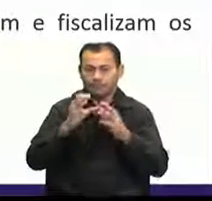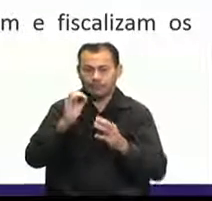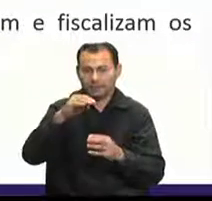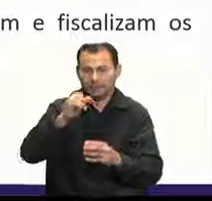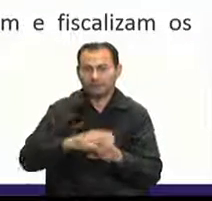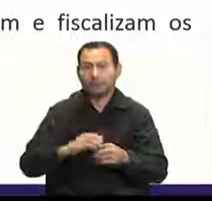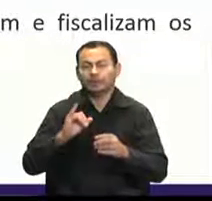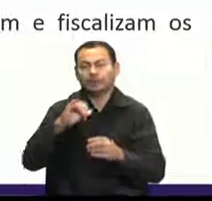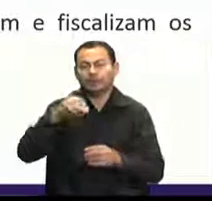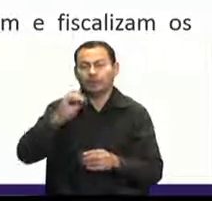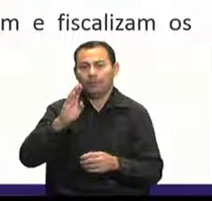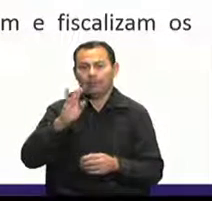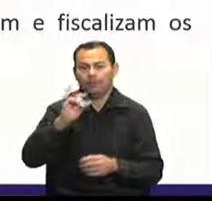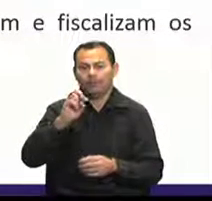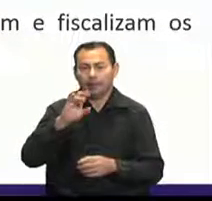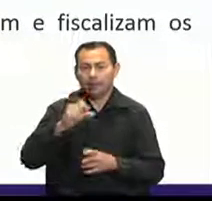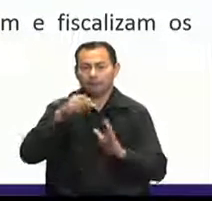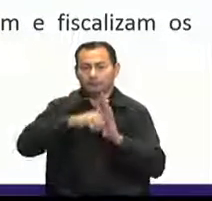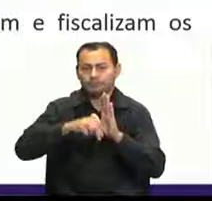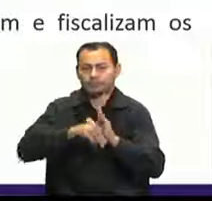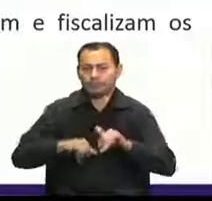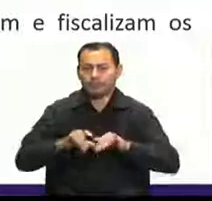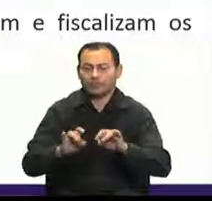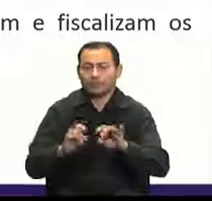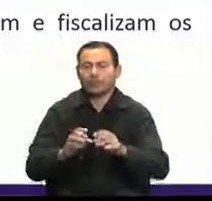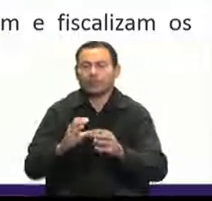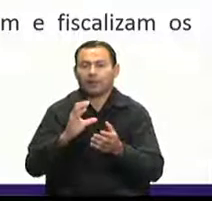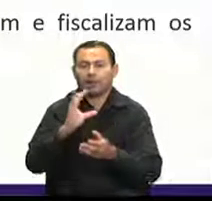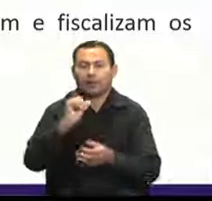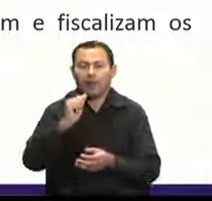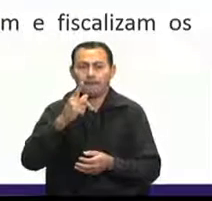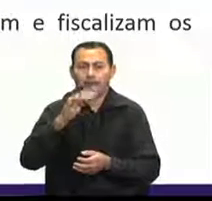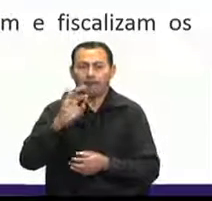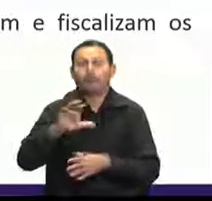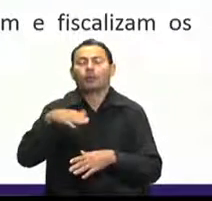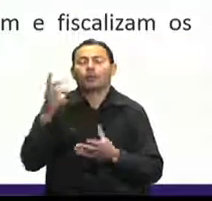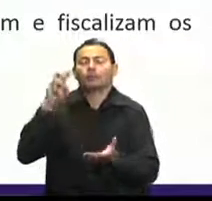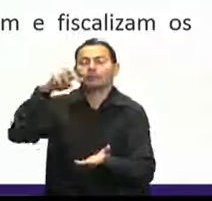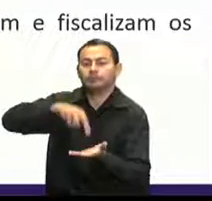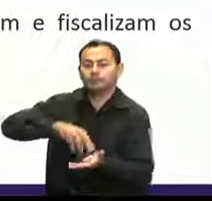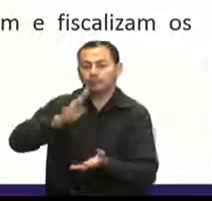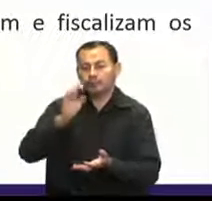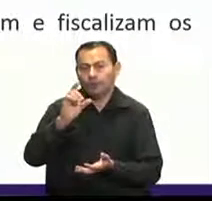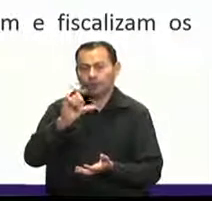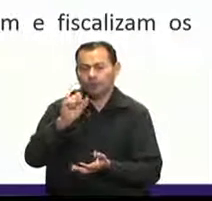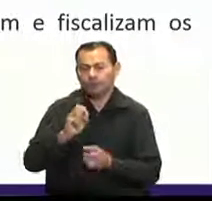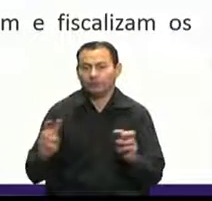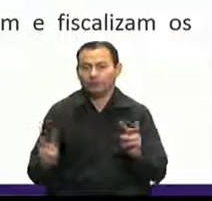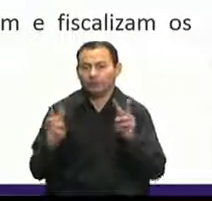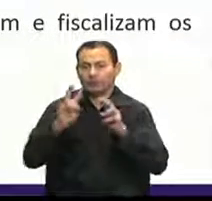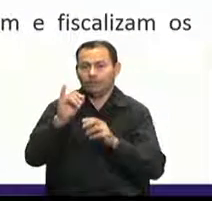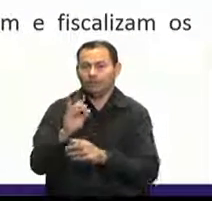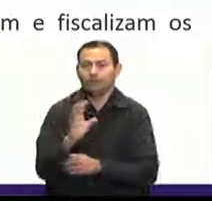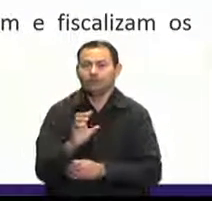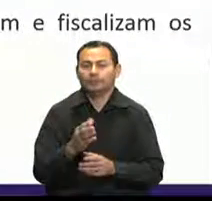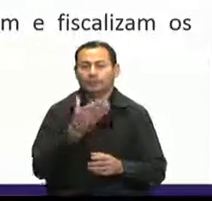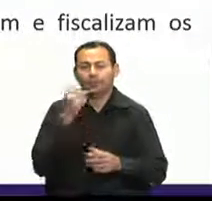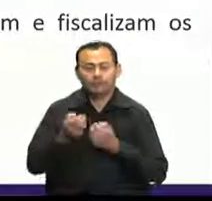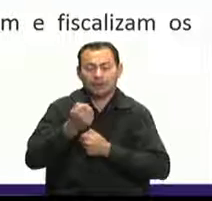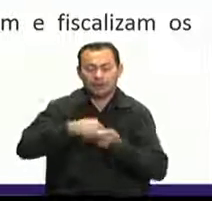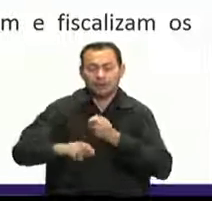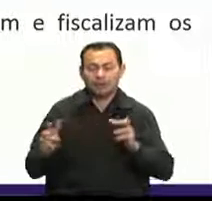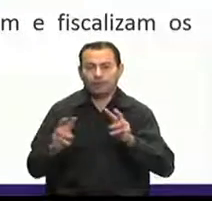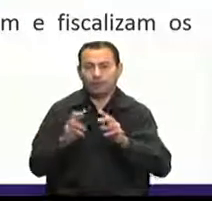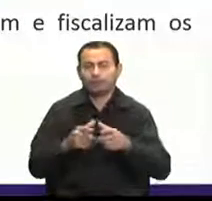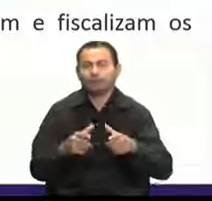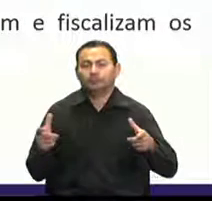valores mobiliários que vai normatizar o mercado de capitais aos quais pertence à bolsa de valores que vão viabilizar os negócios de